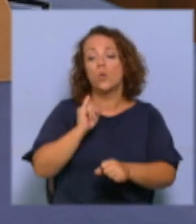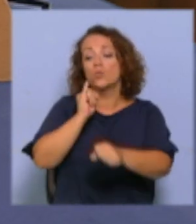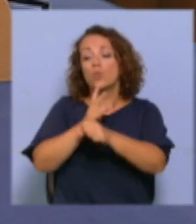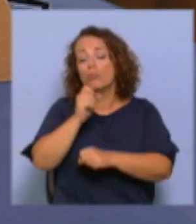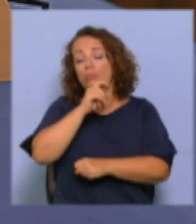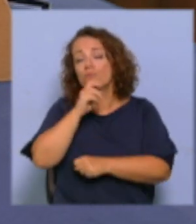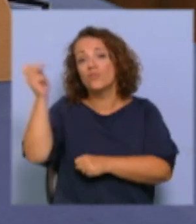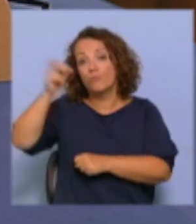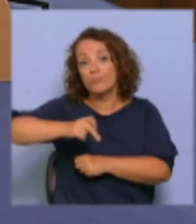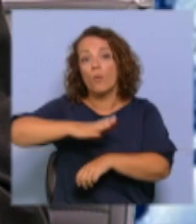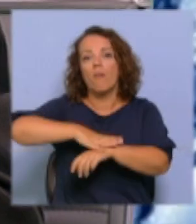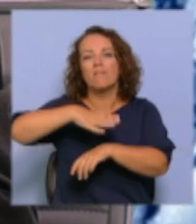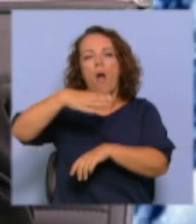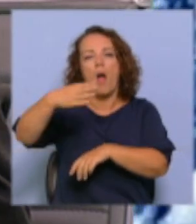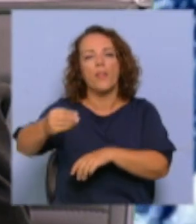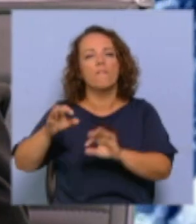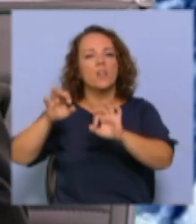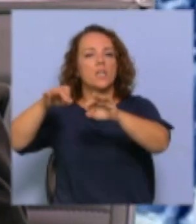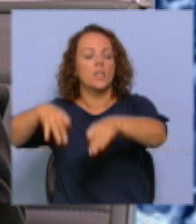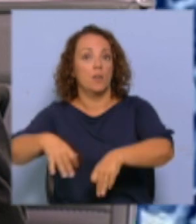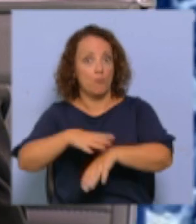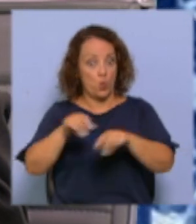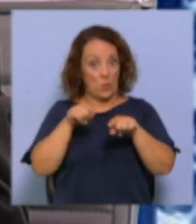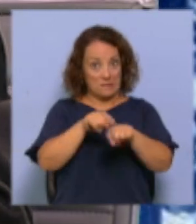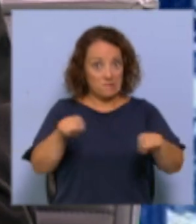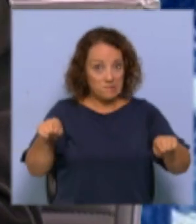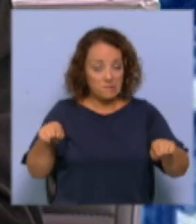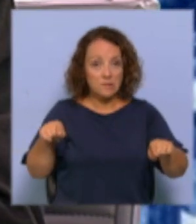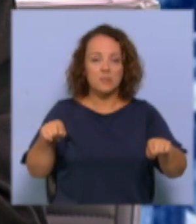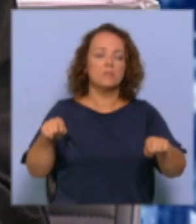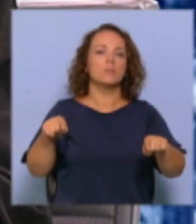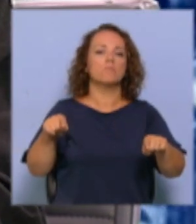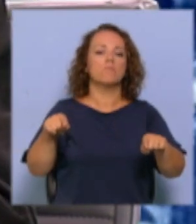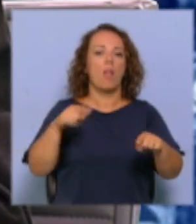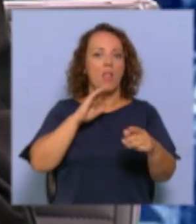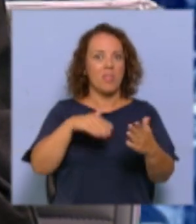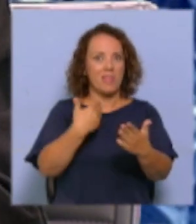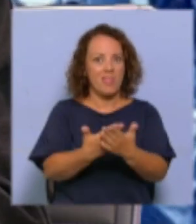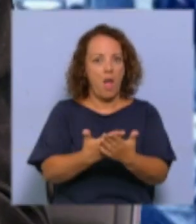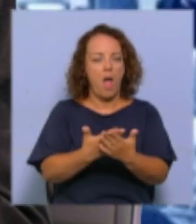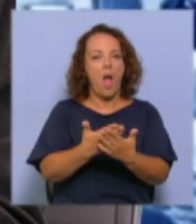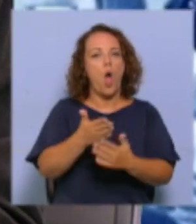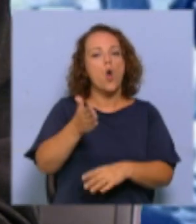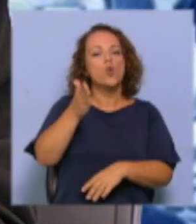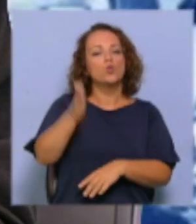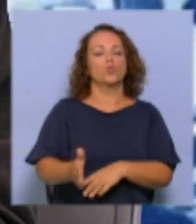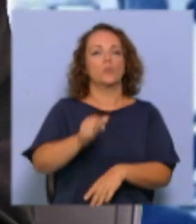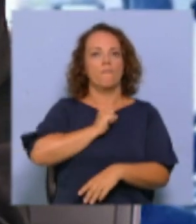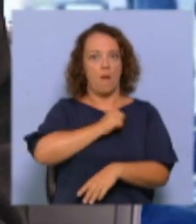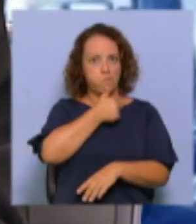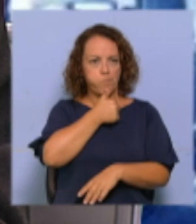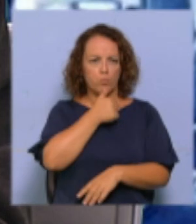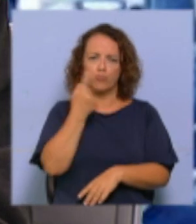fim. Não é por causa disso que vai existir uma justiça à nossa medida.